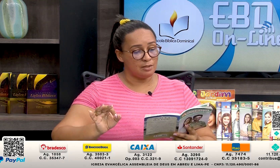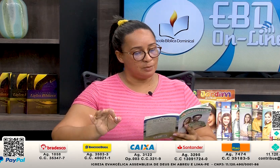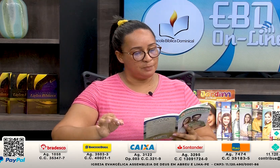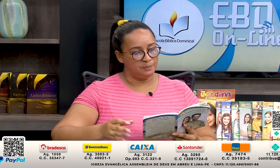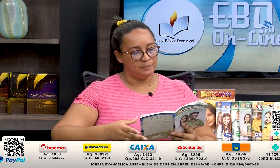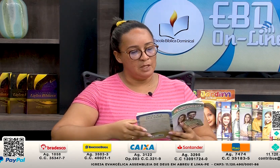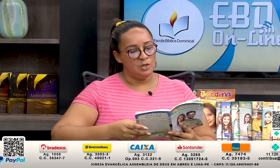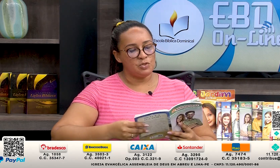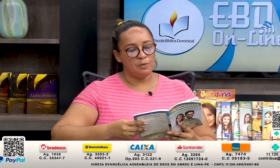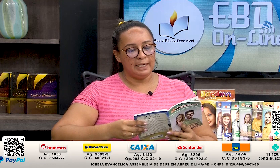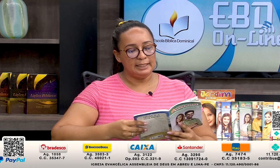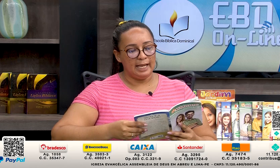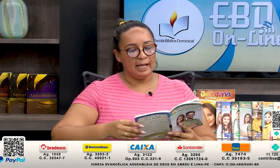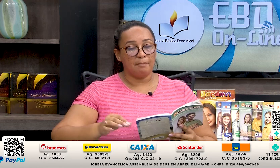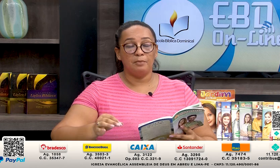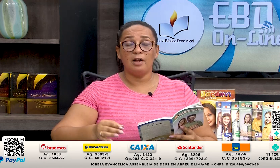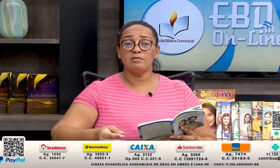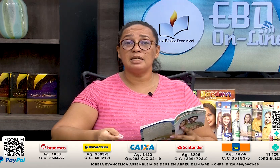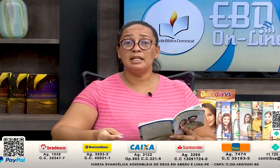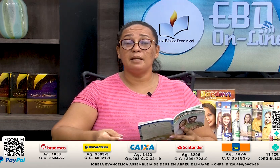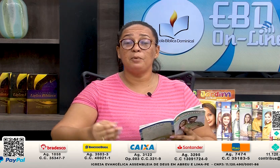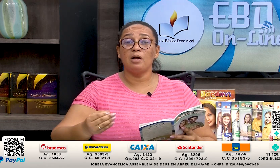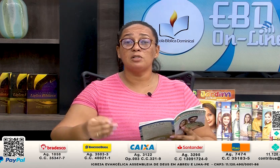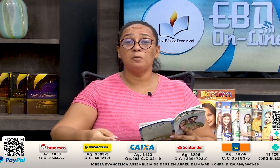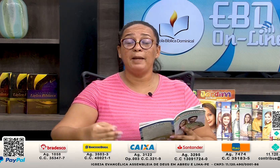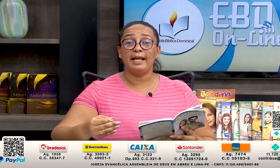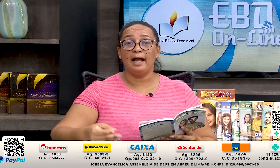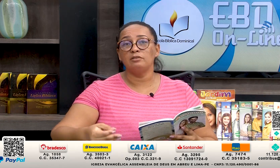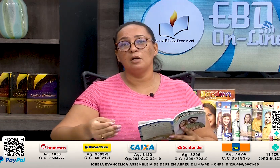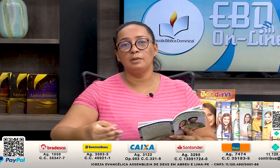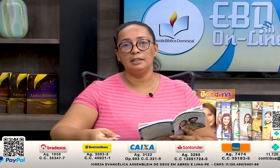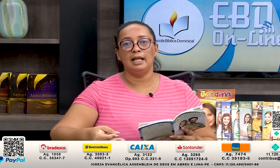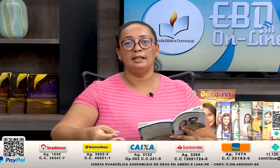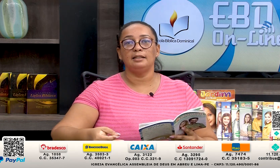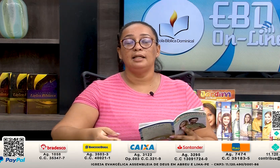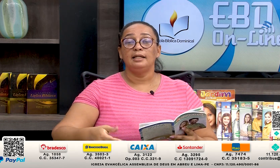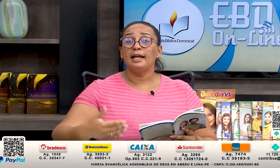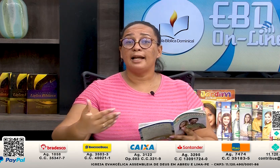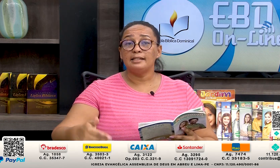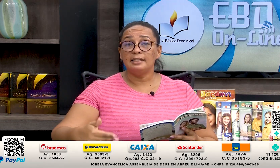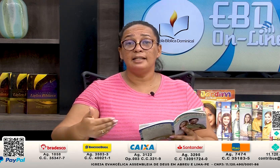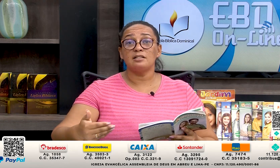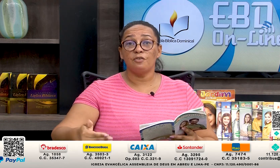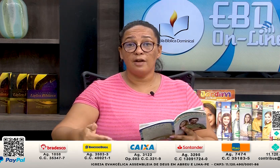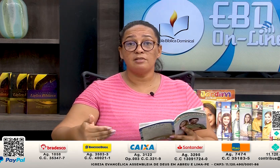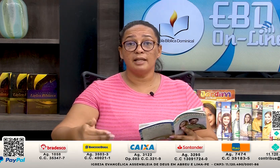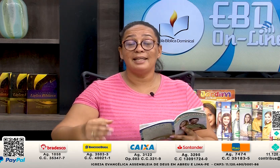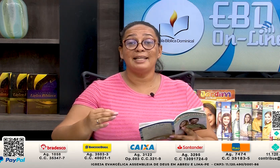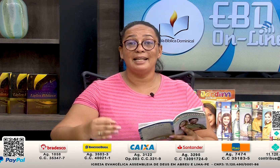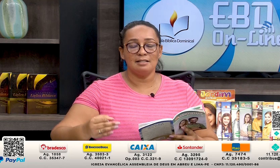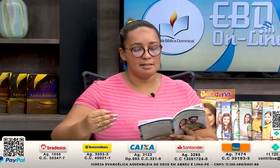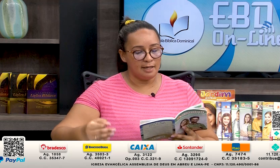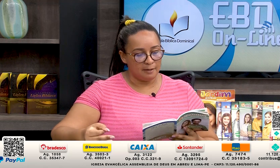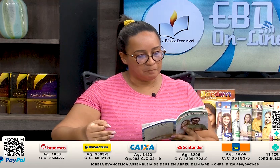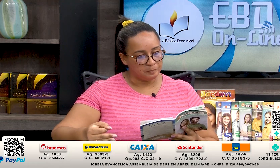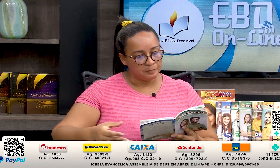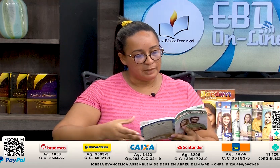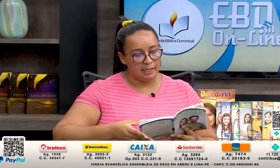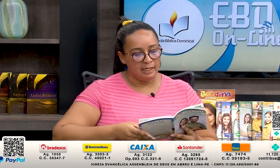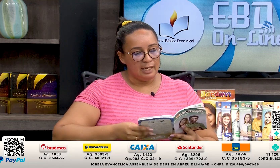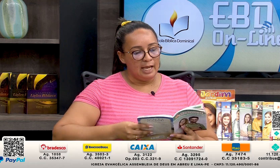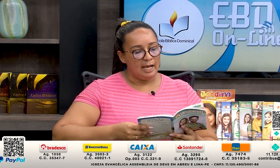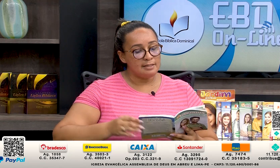o seu juízo sobre a terra por causa de que por causa do pecado da humanidade Que a cada dia só faz o quê crescer